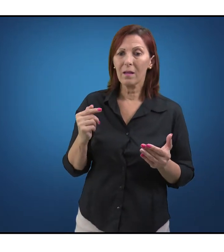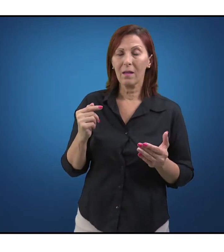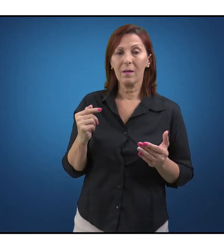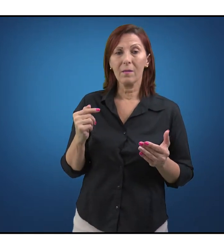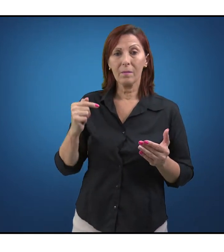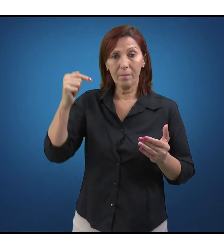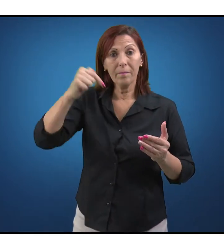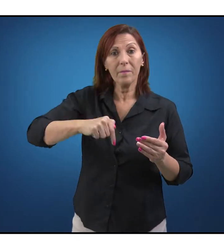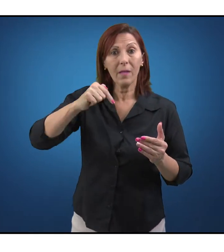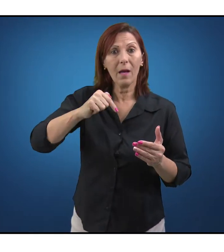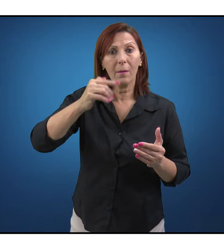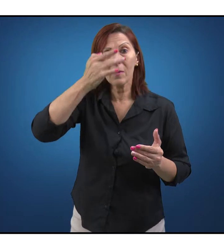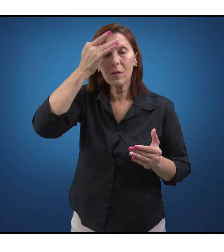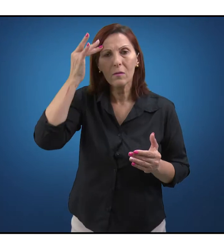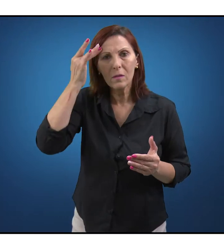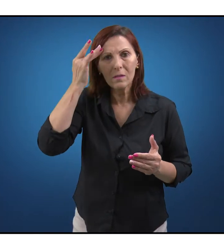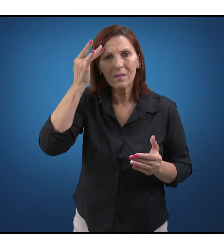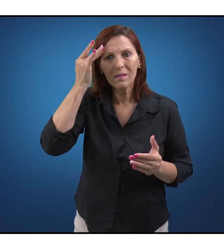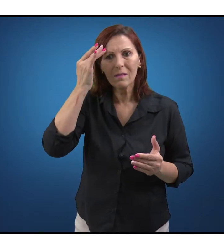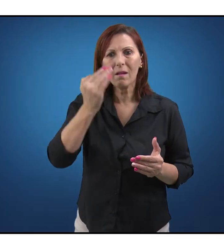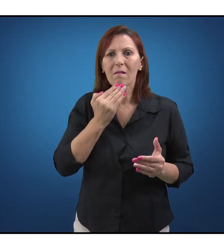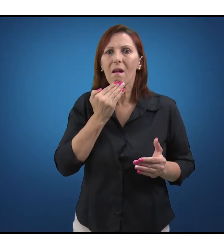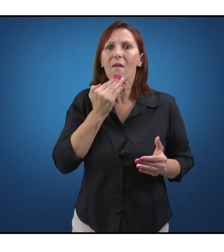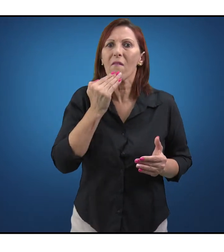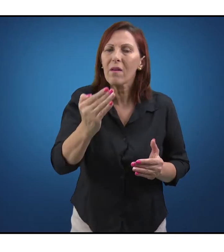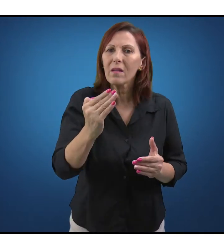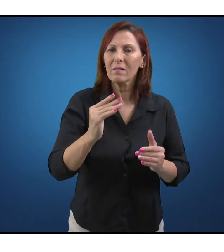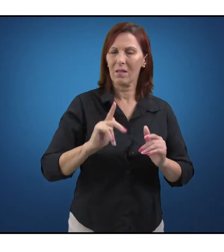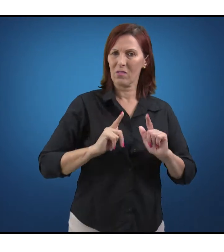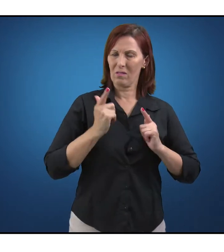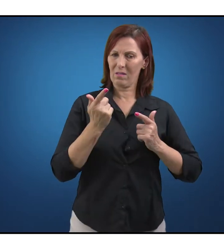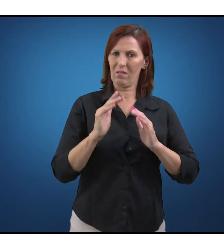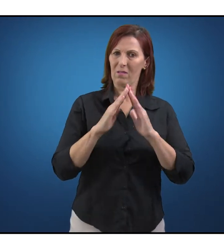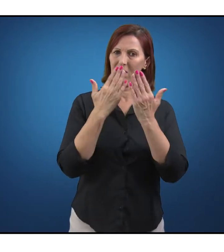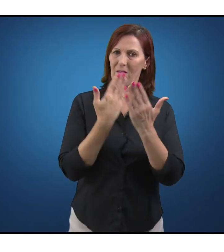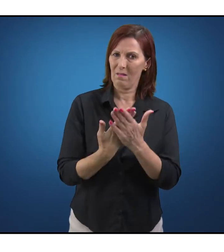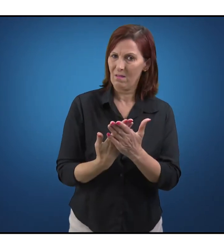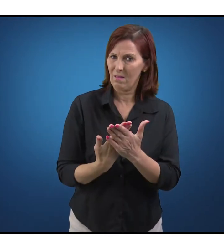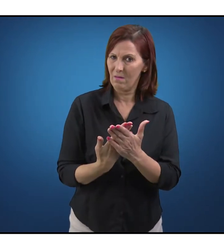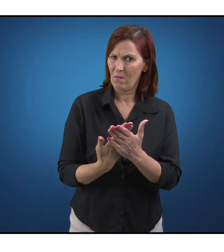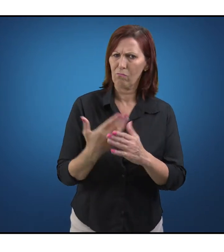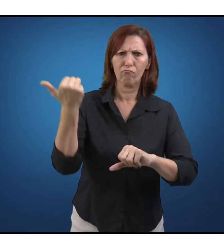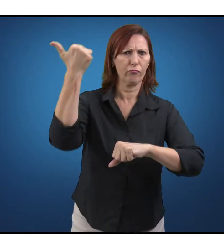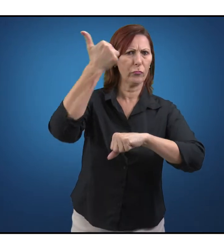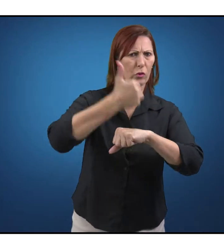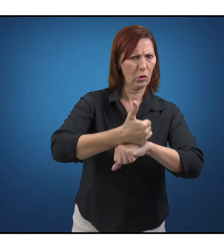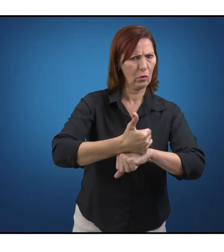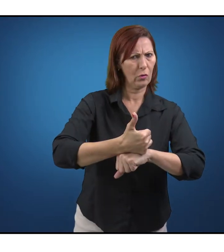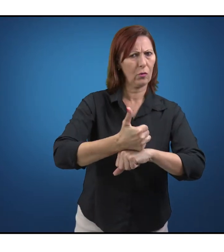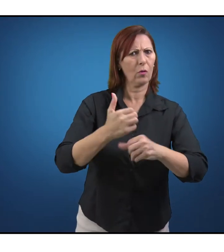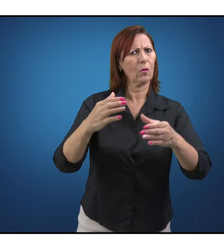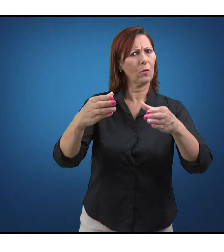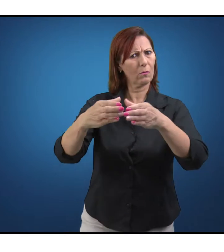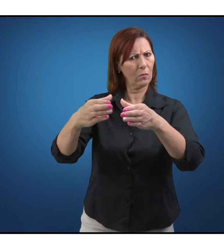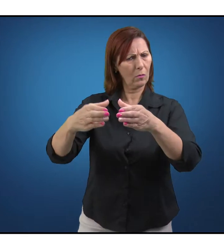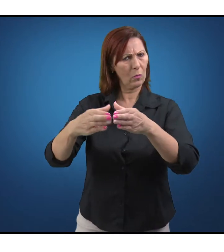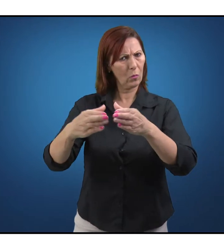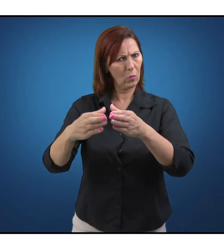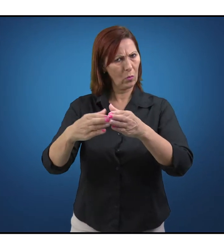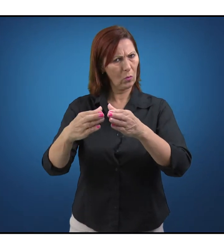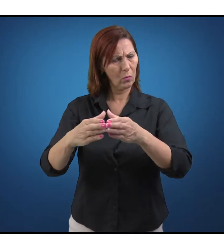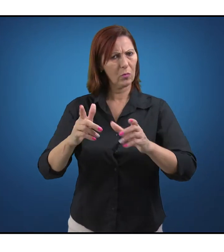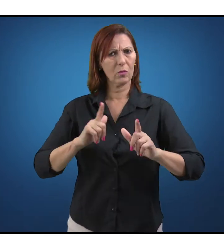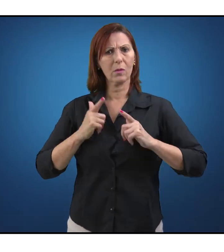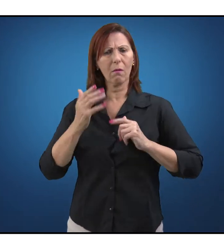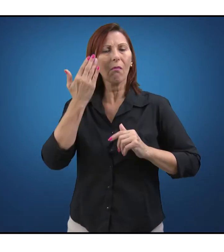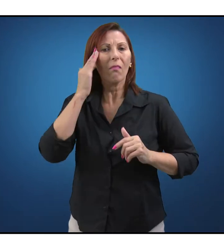que aquele que está à frente de uma gestão escolar ou aquele que faz parte de uma equipe gestora, entenda